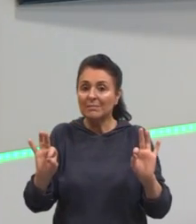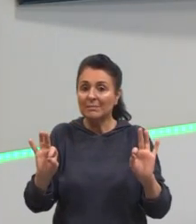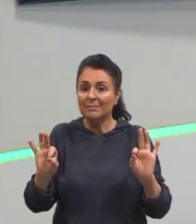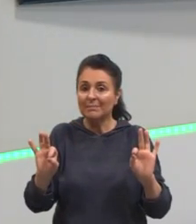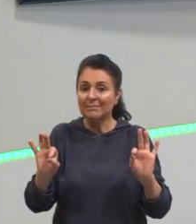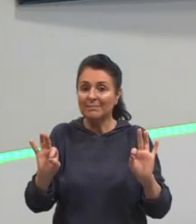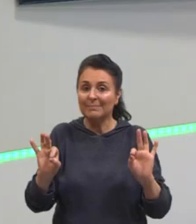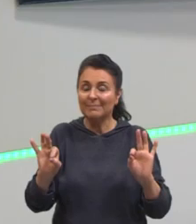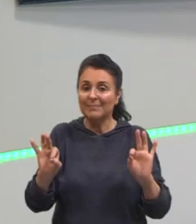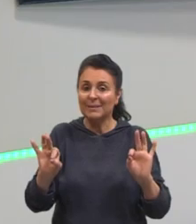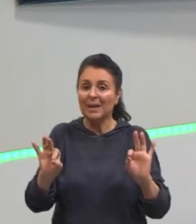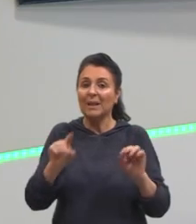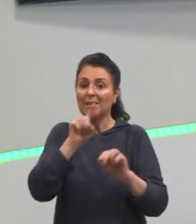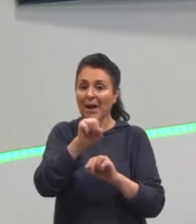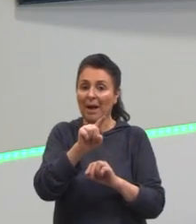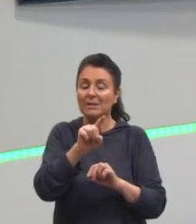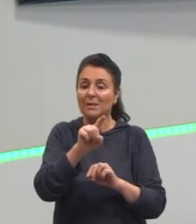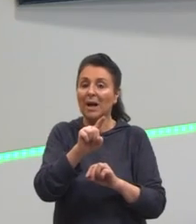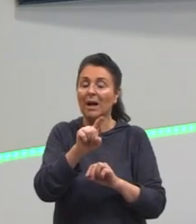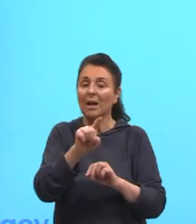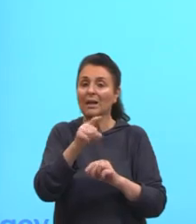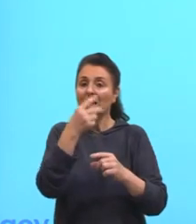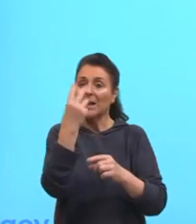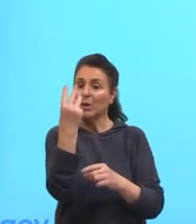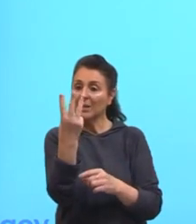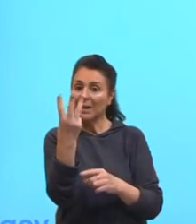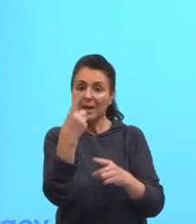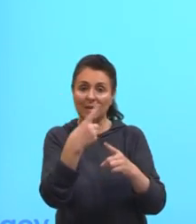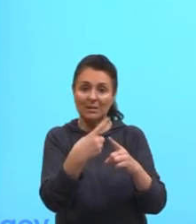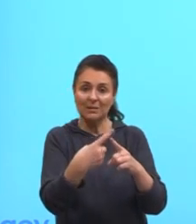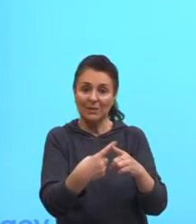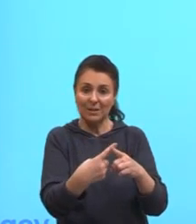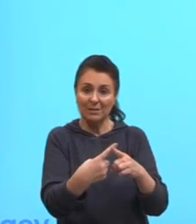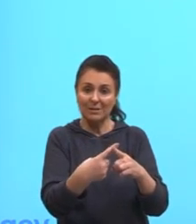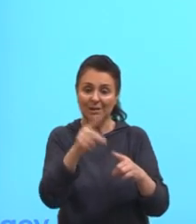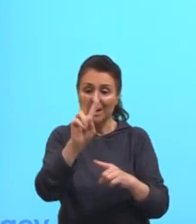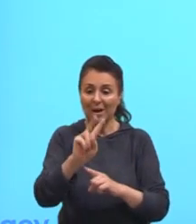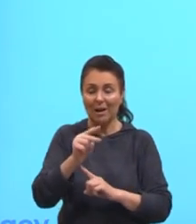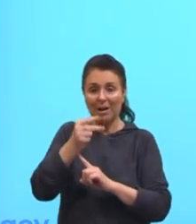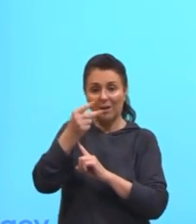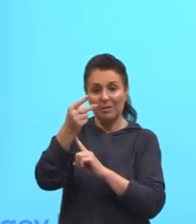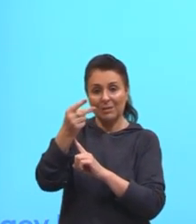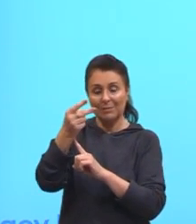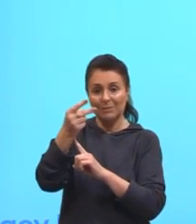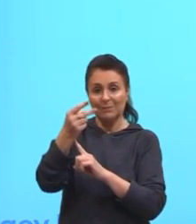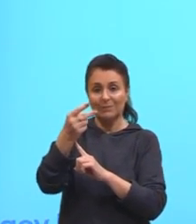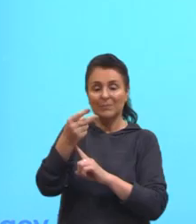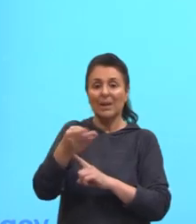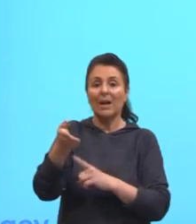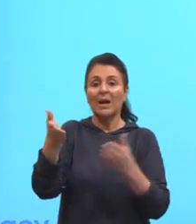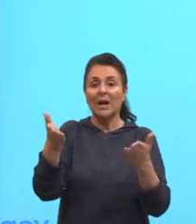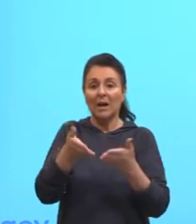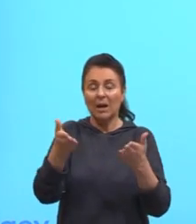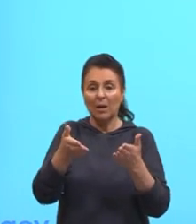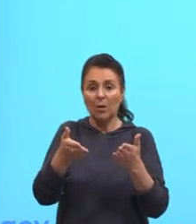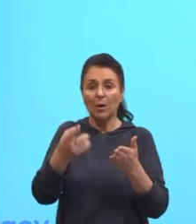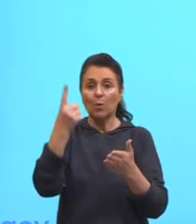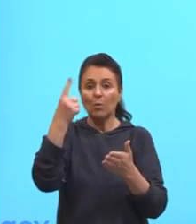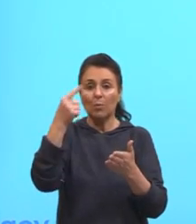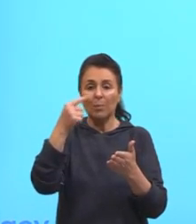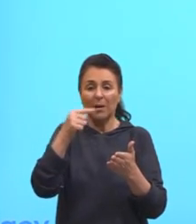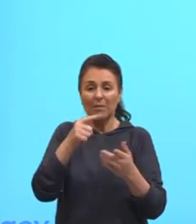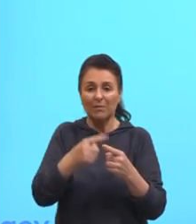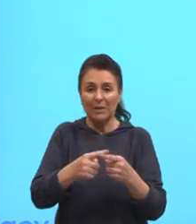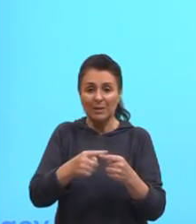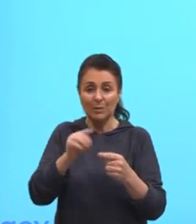né desta operação ali de três vezes elevar ao quadrado e agora nós vamos apertar uma